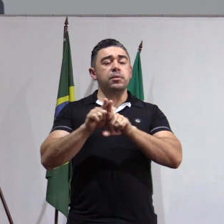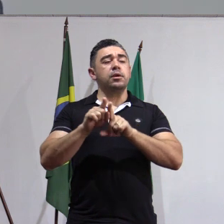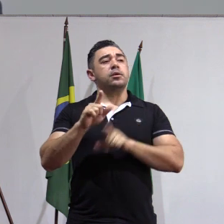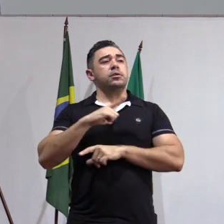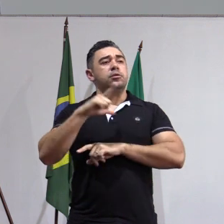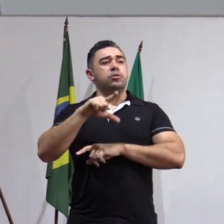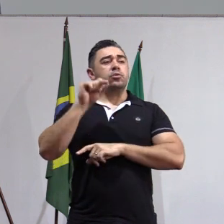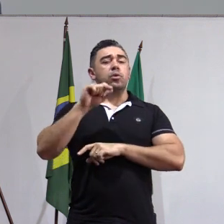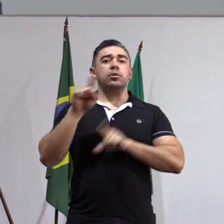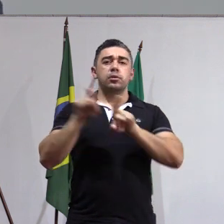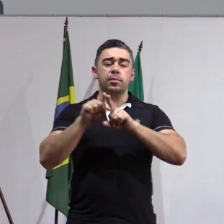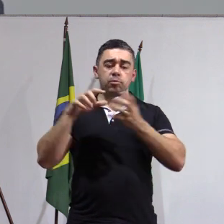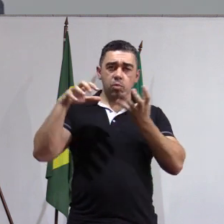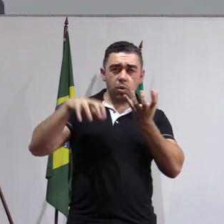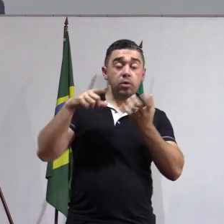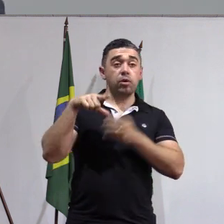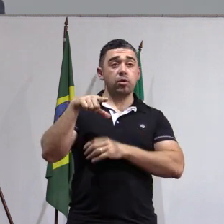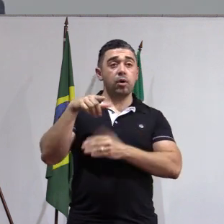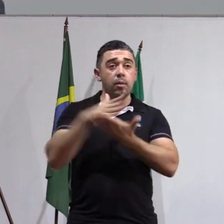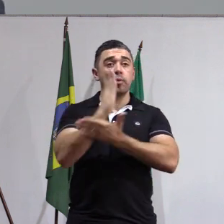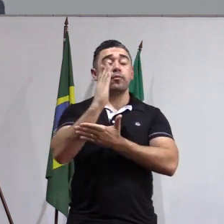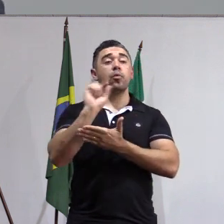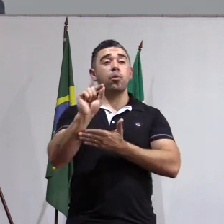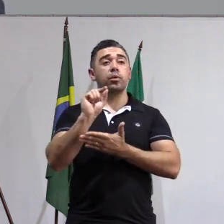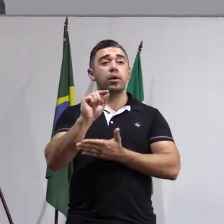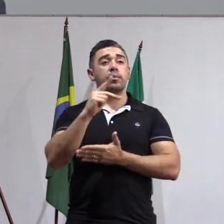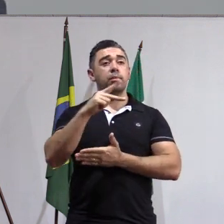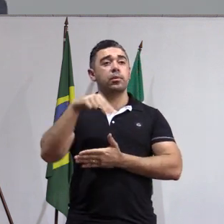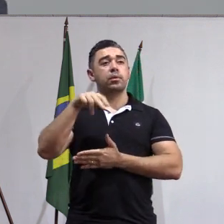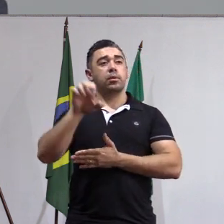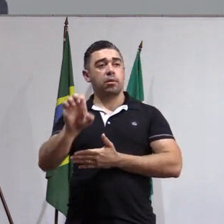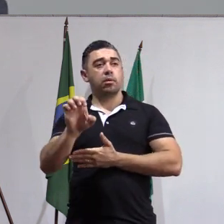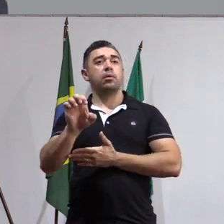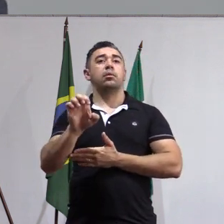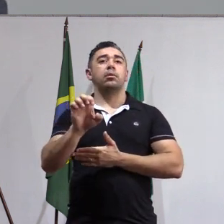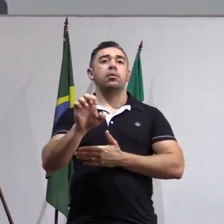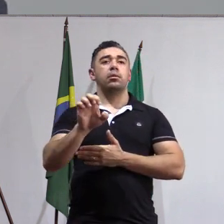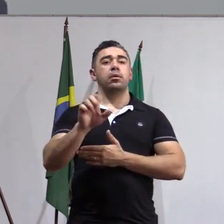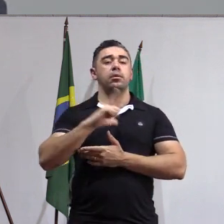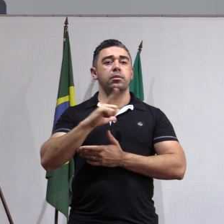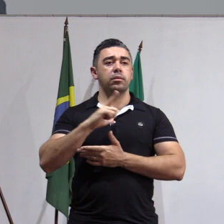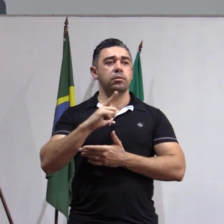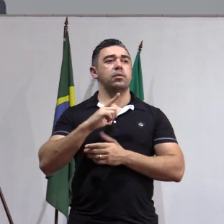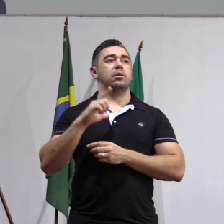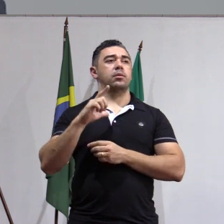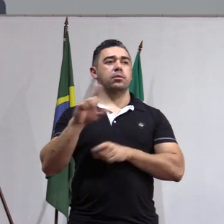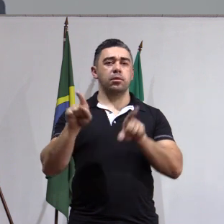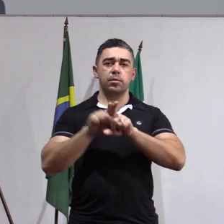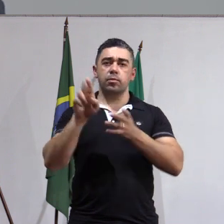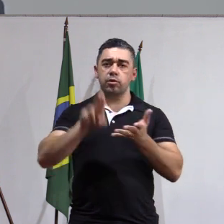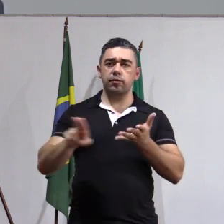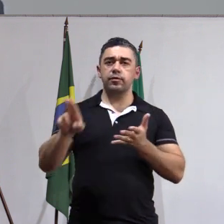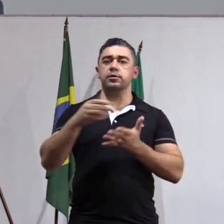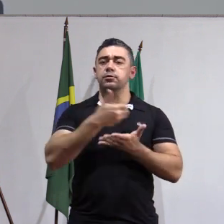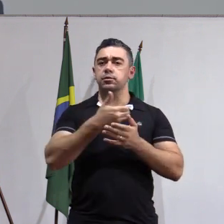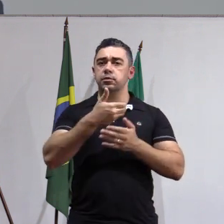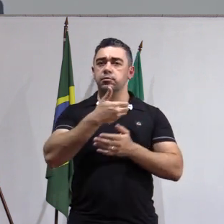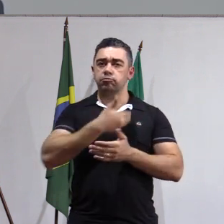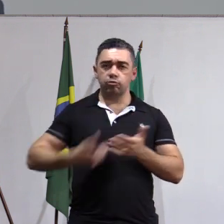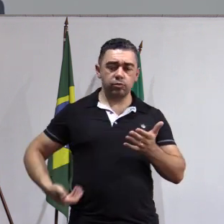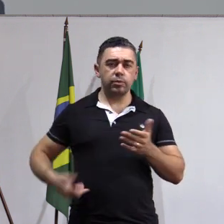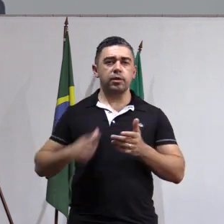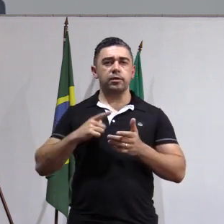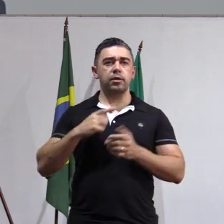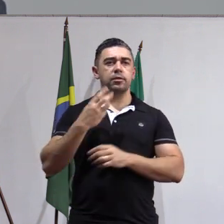o Congresso Nacional aprovou o Plano Nacional de Educação. O PNE, para a universidade pública, estabeleceu a meta de